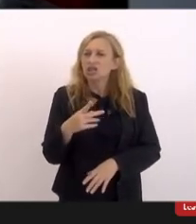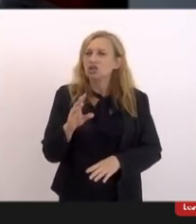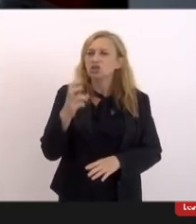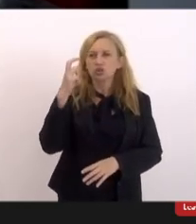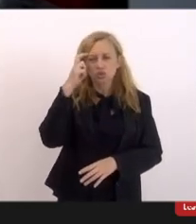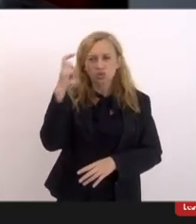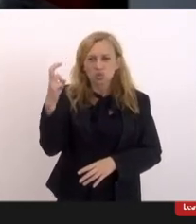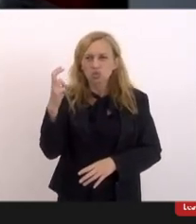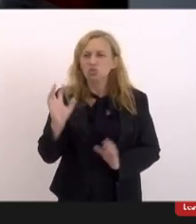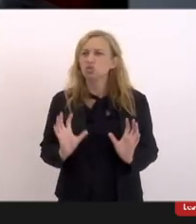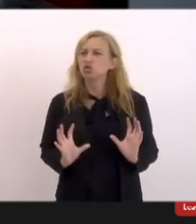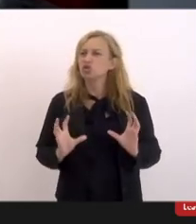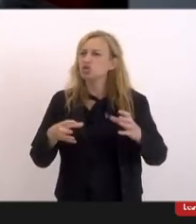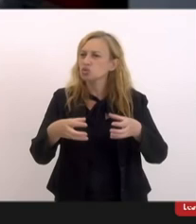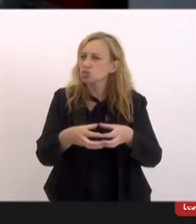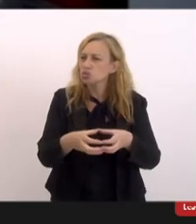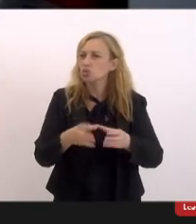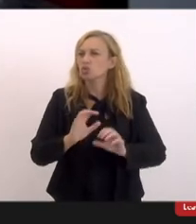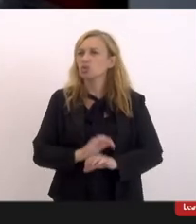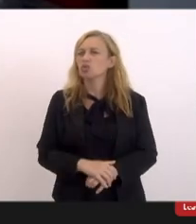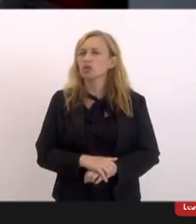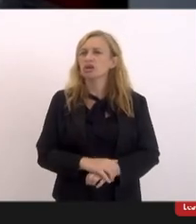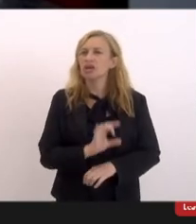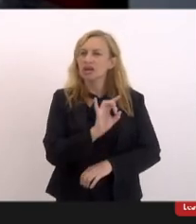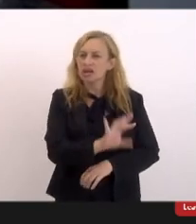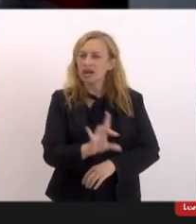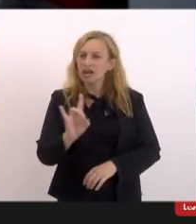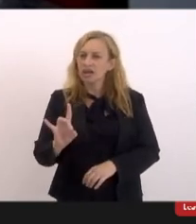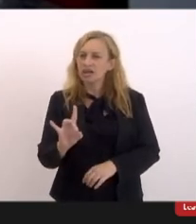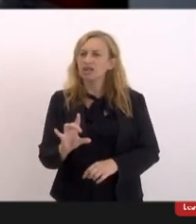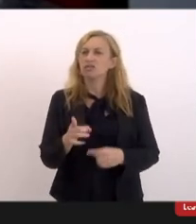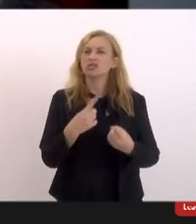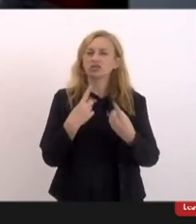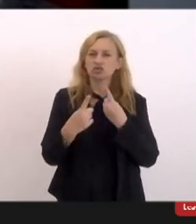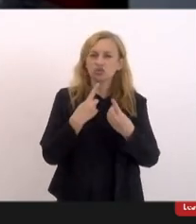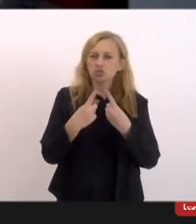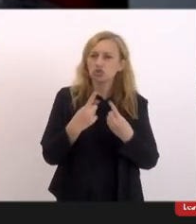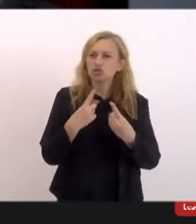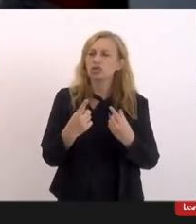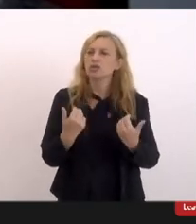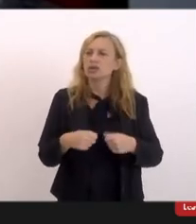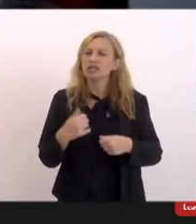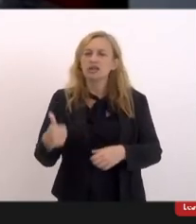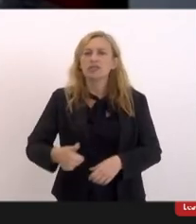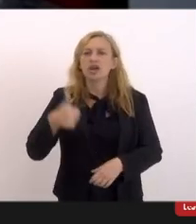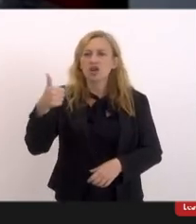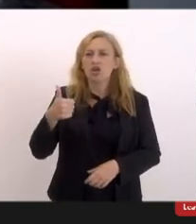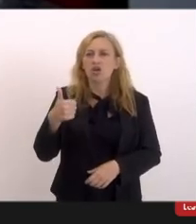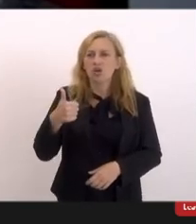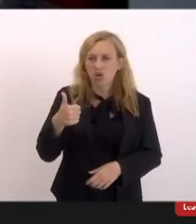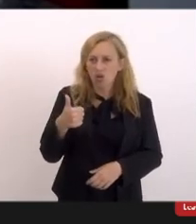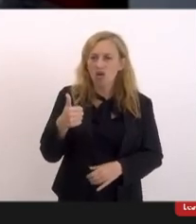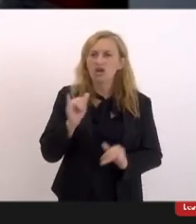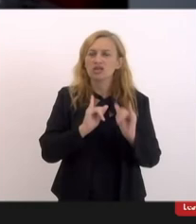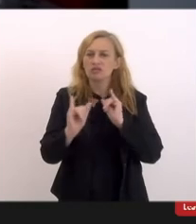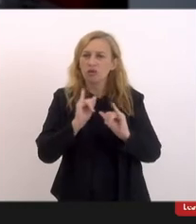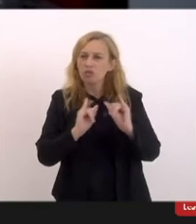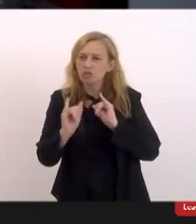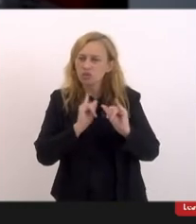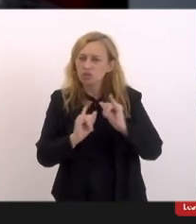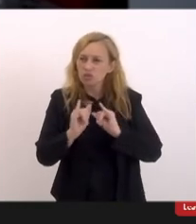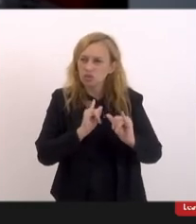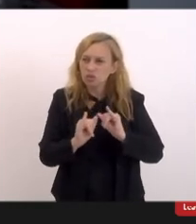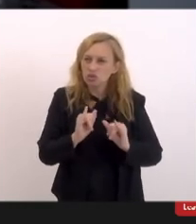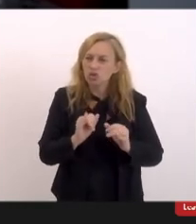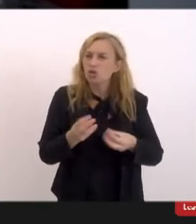de rede, né? Talvez a gente caiba assim, a gente discutir melhor a fluidez dessa informação, do fluxo,